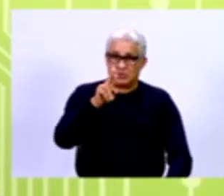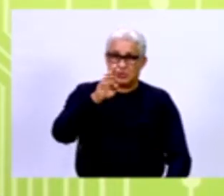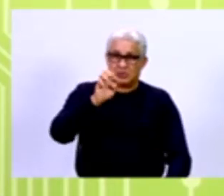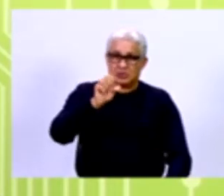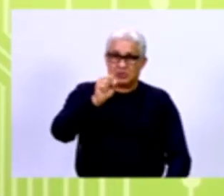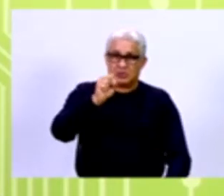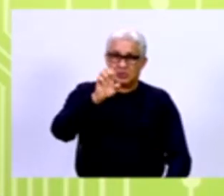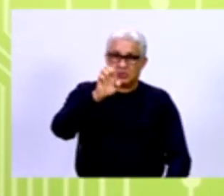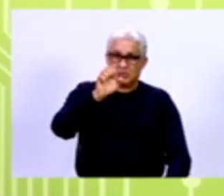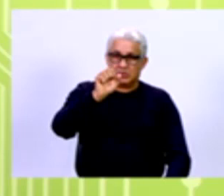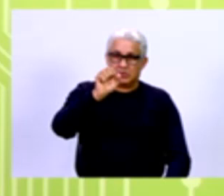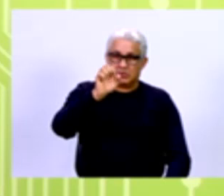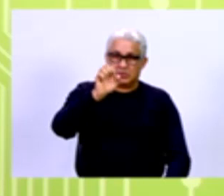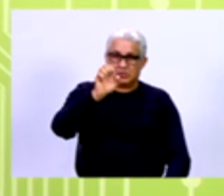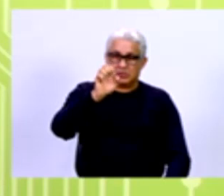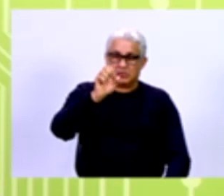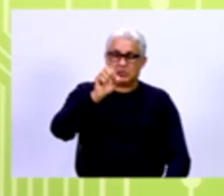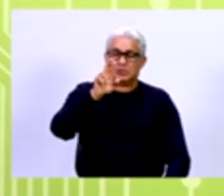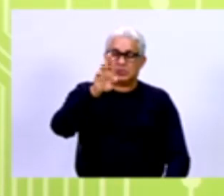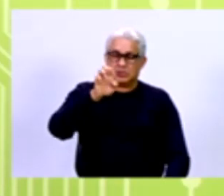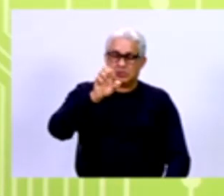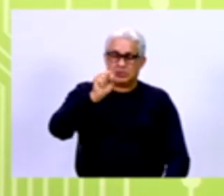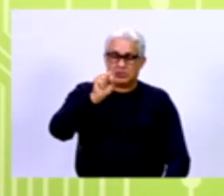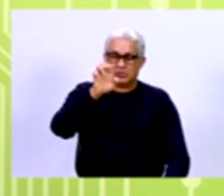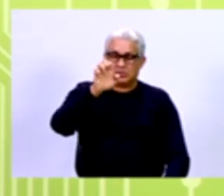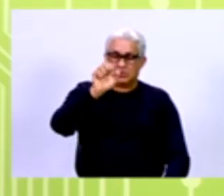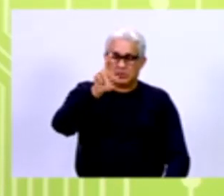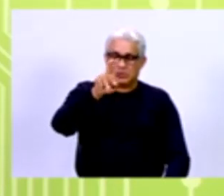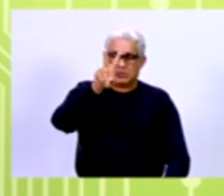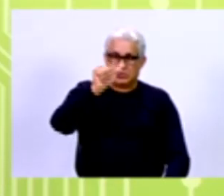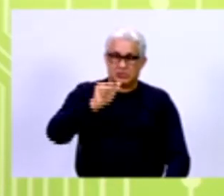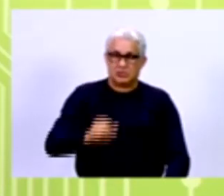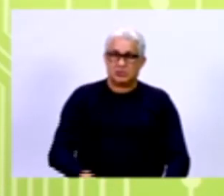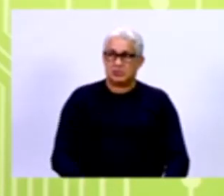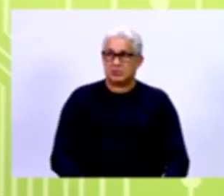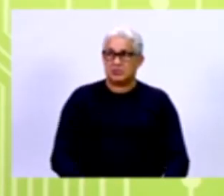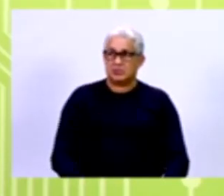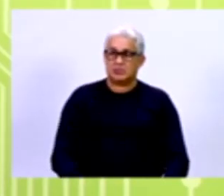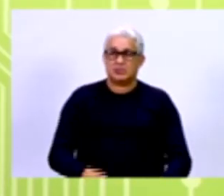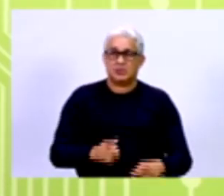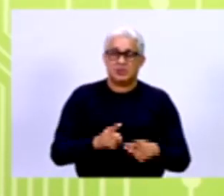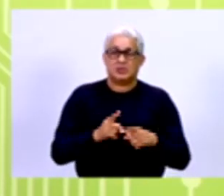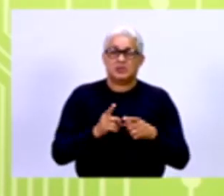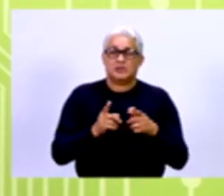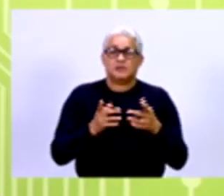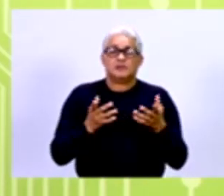Por conta de uma onda internacional extremamente favorável,